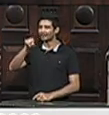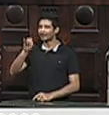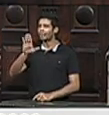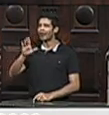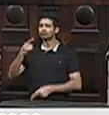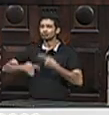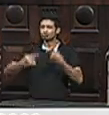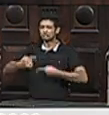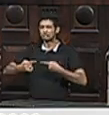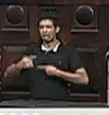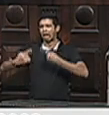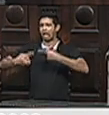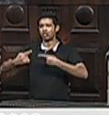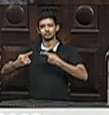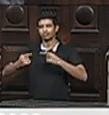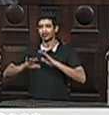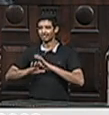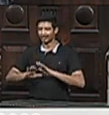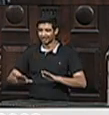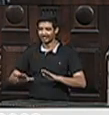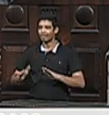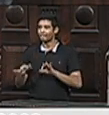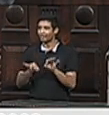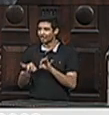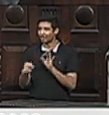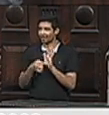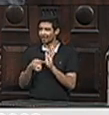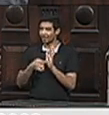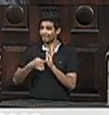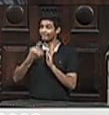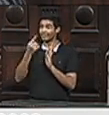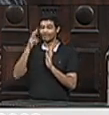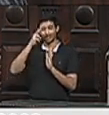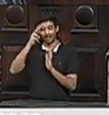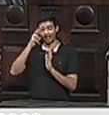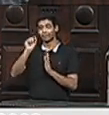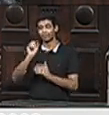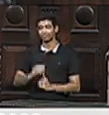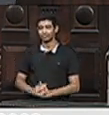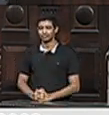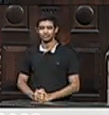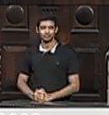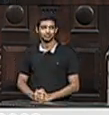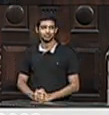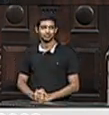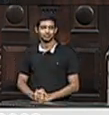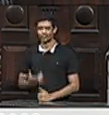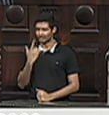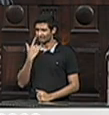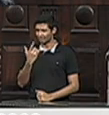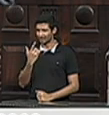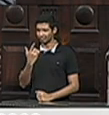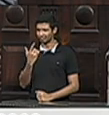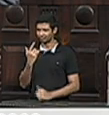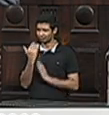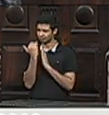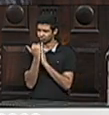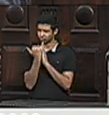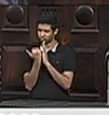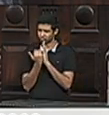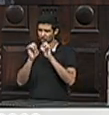Senhor presidente, senhoras deputadas, senhores deputados, quero saudar aqui o secretário de Trabalho, Milton Hatz, com quem eu estava conversando agora há pouco, e com o